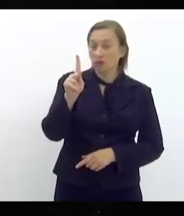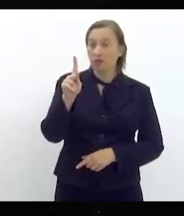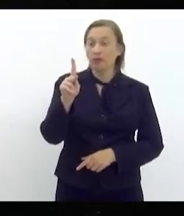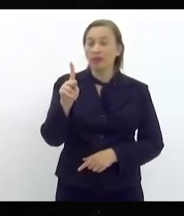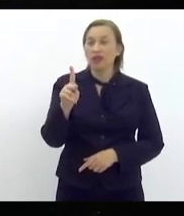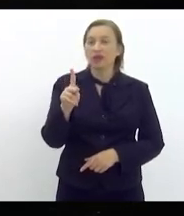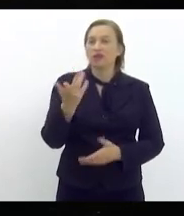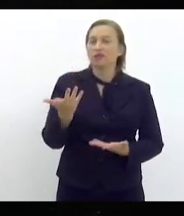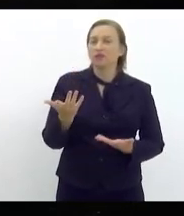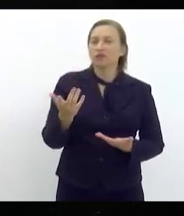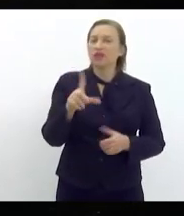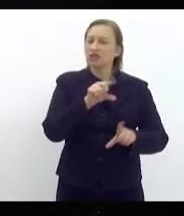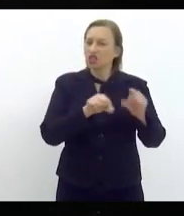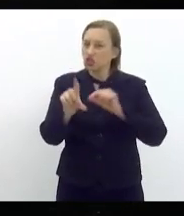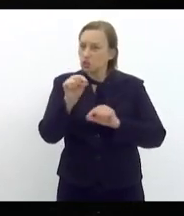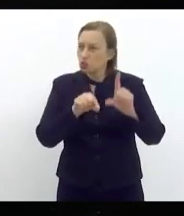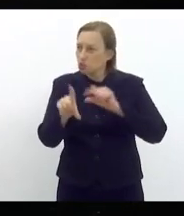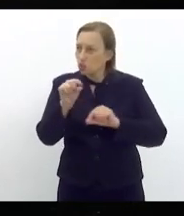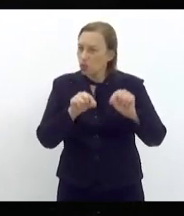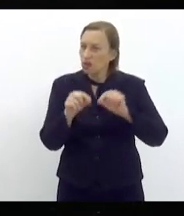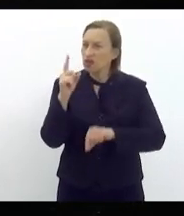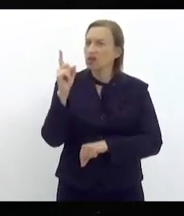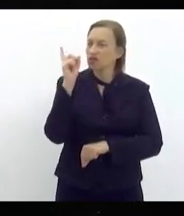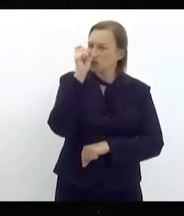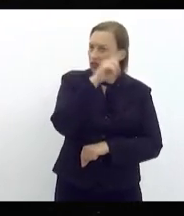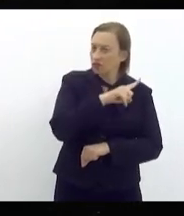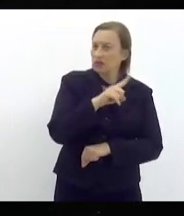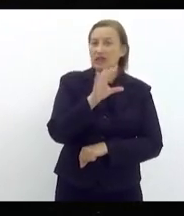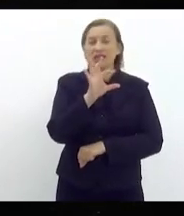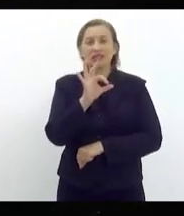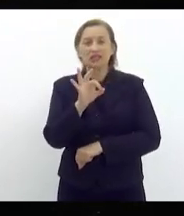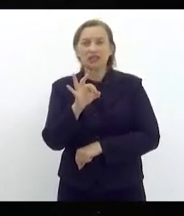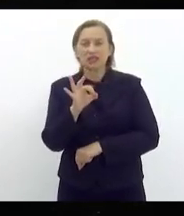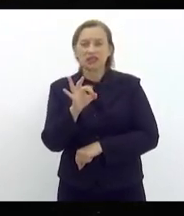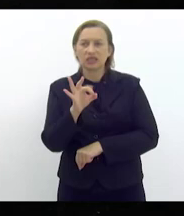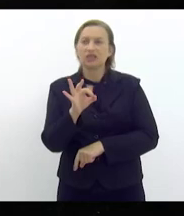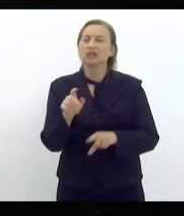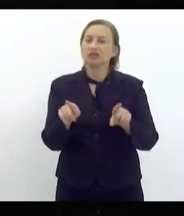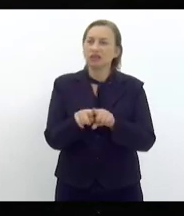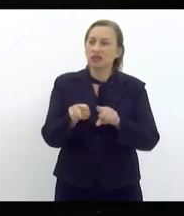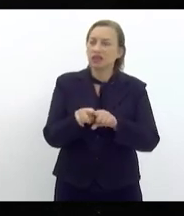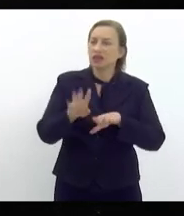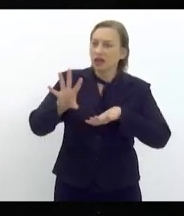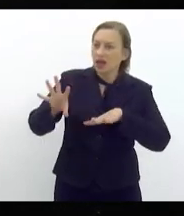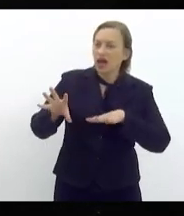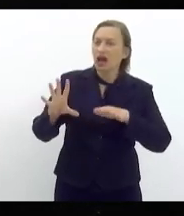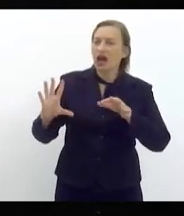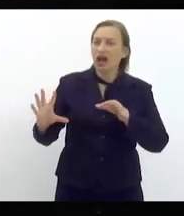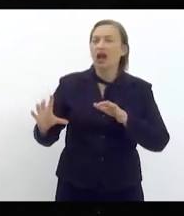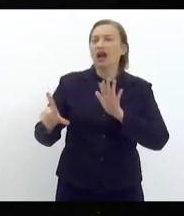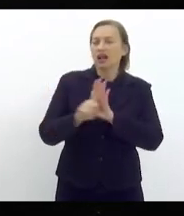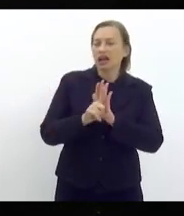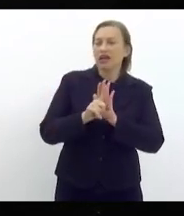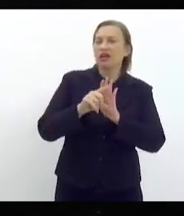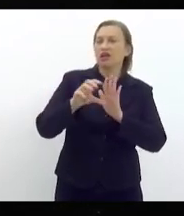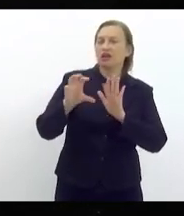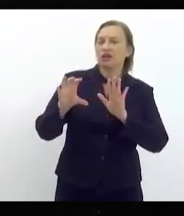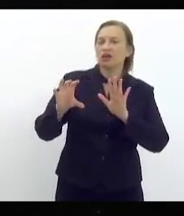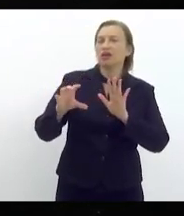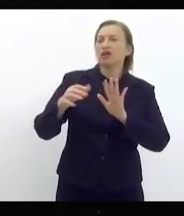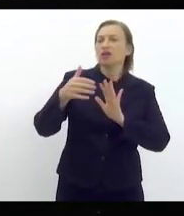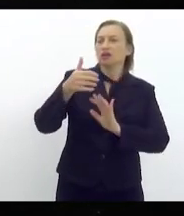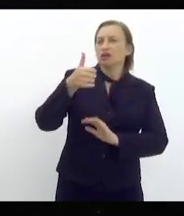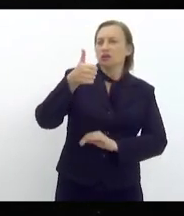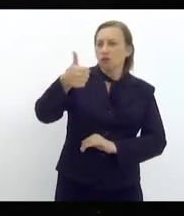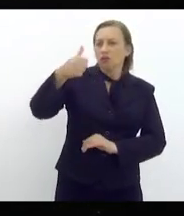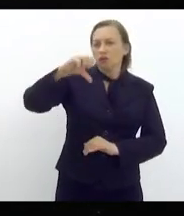nesta decisão. E, sem dúvida nenhuma, a lei complementar 194, de 2022,